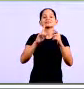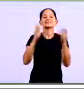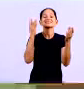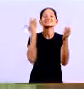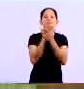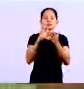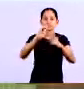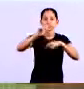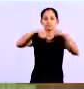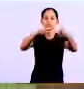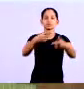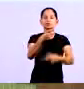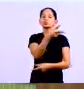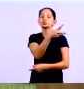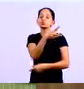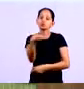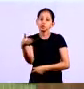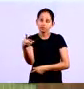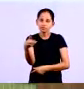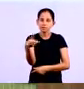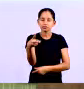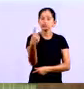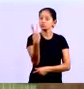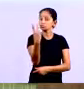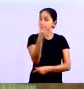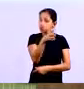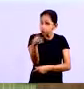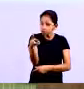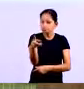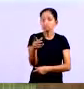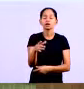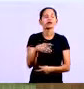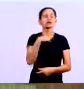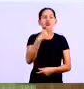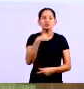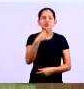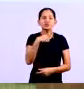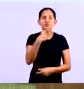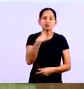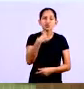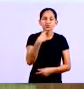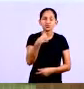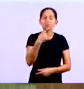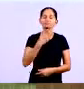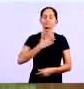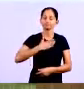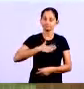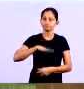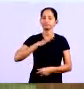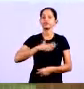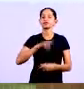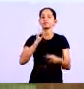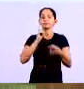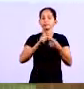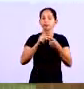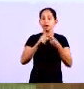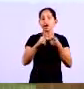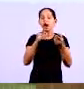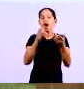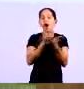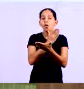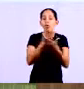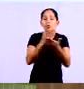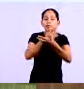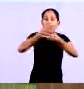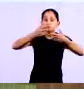agosto. Professor, eu vou abrir essa atividade e vou ter N dúvidas, com certeza. Porque parte do que a gente vai fazer nela, nós